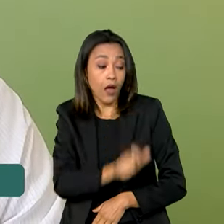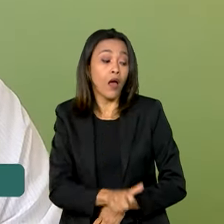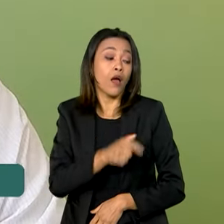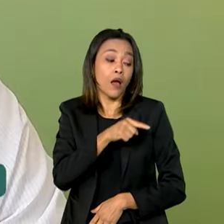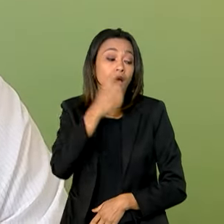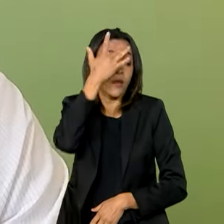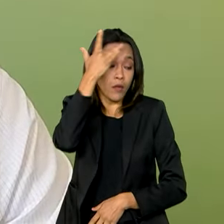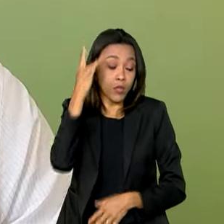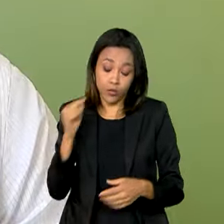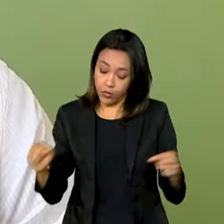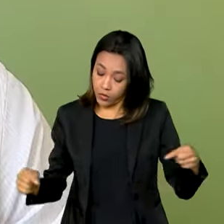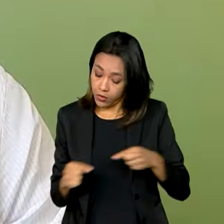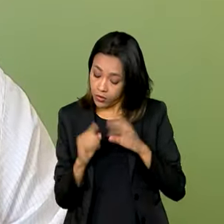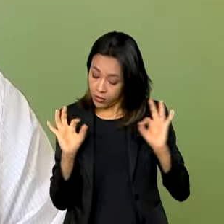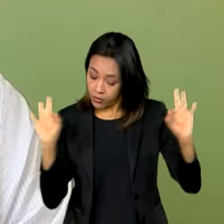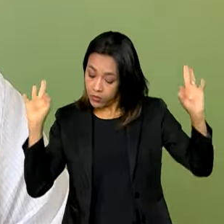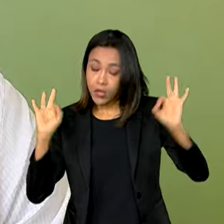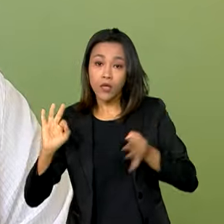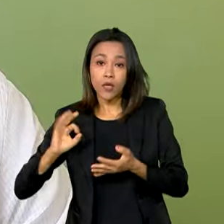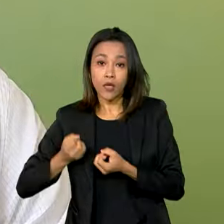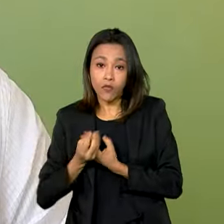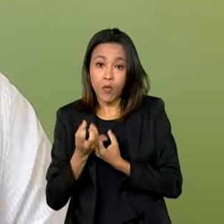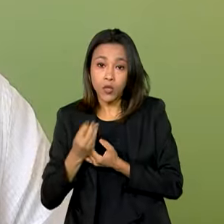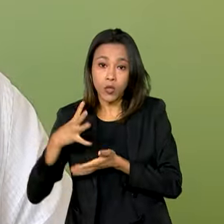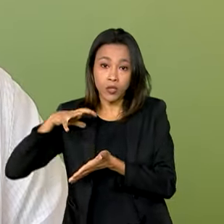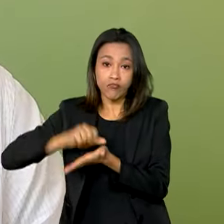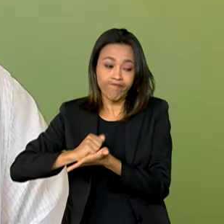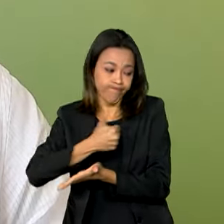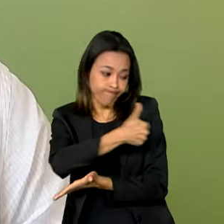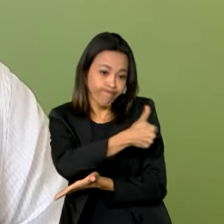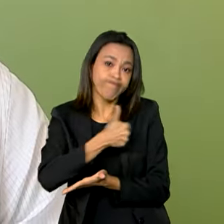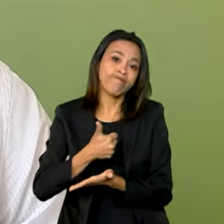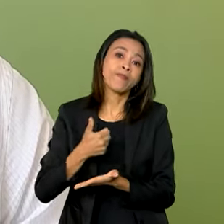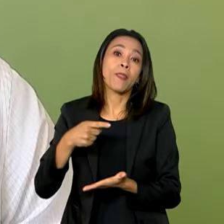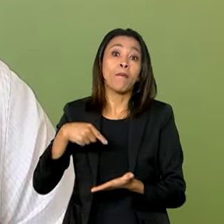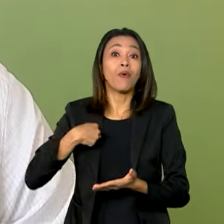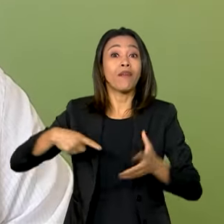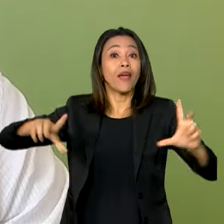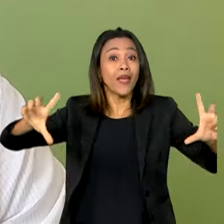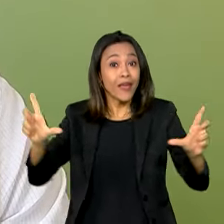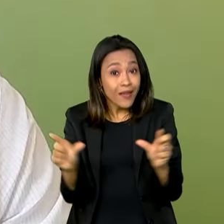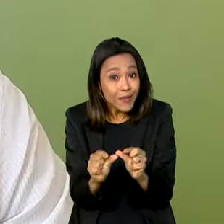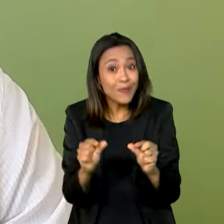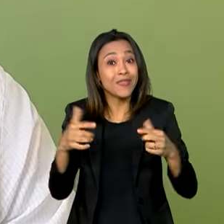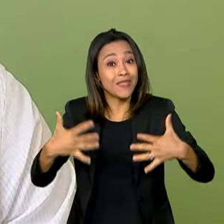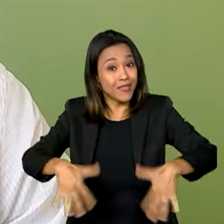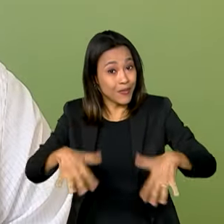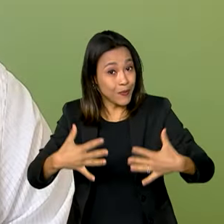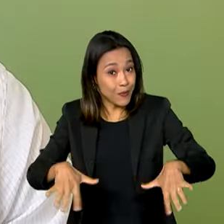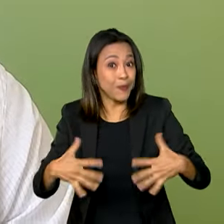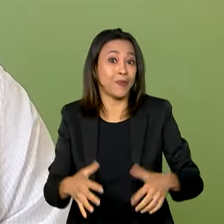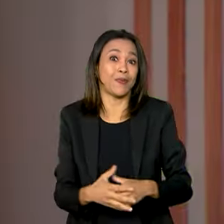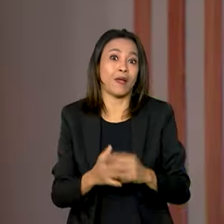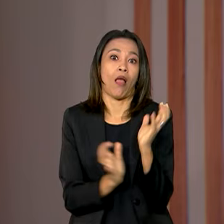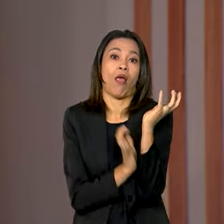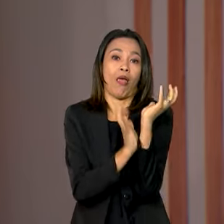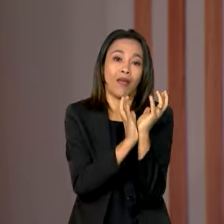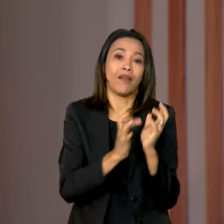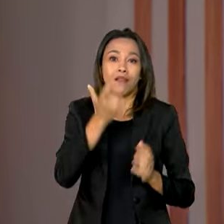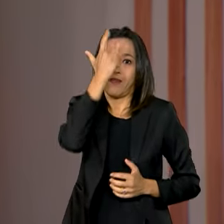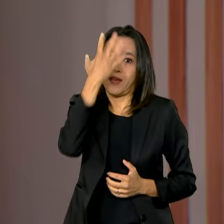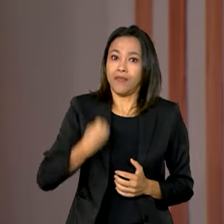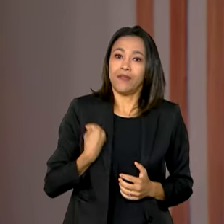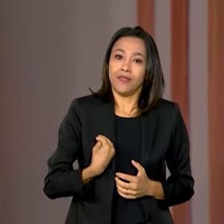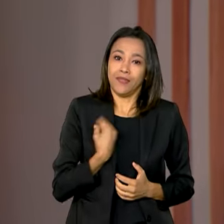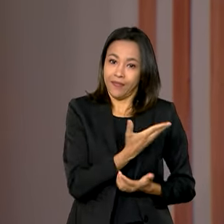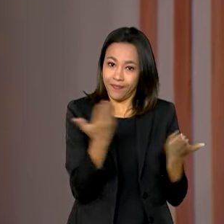ele afirma que é. A gente entende que o impacto vai ser muito grande e vai facilitar muito a vida dos mineiros.